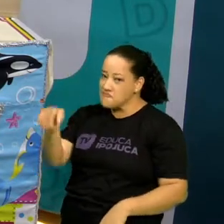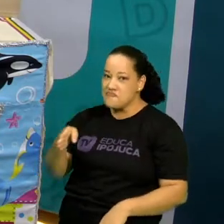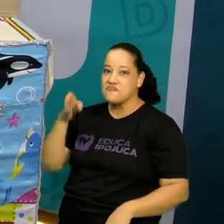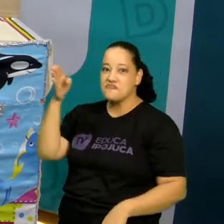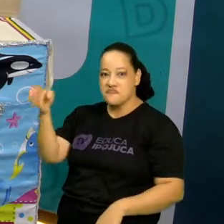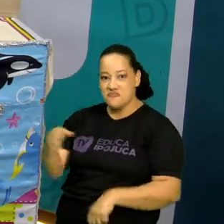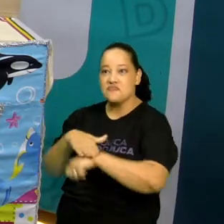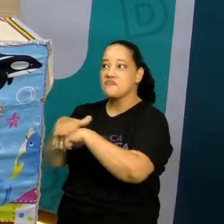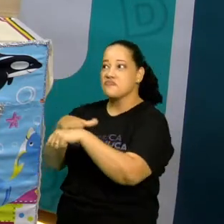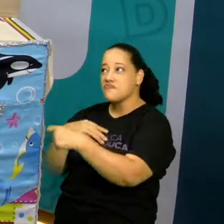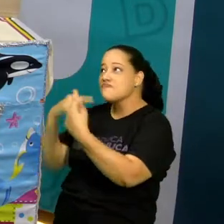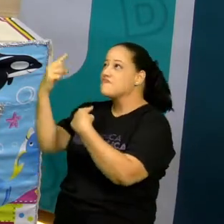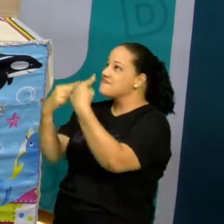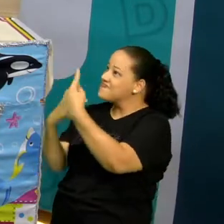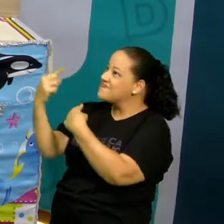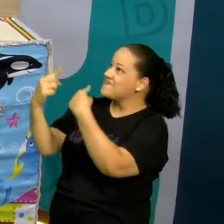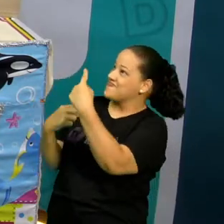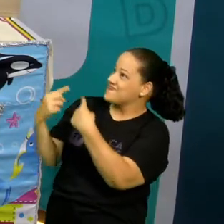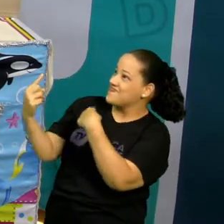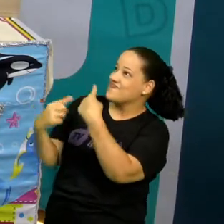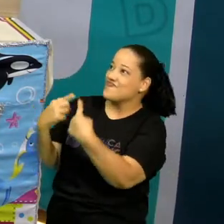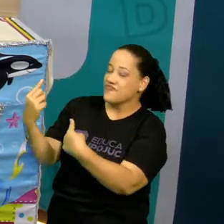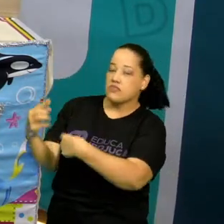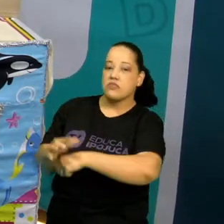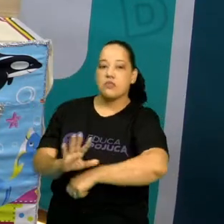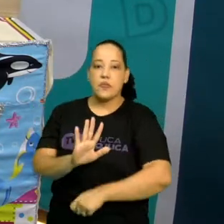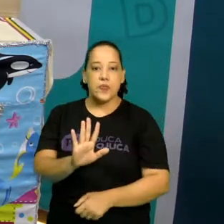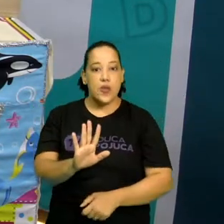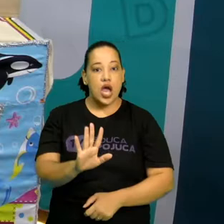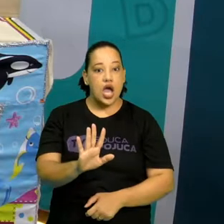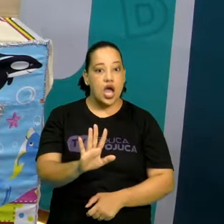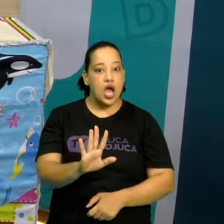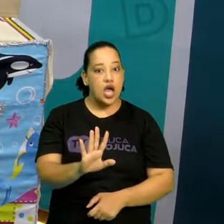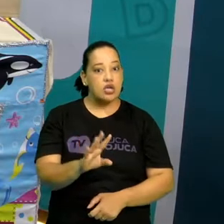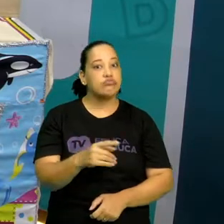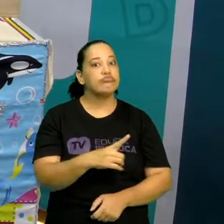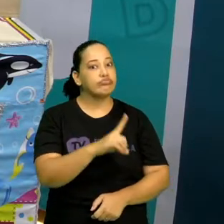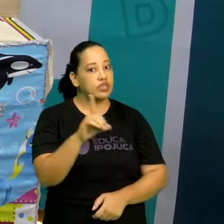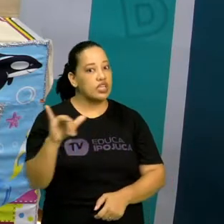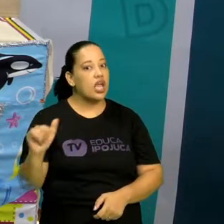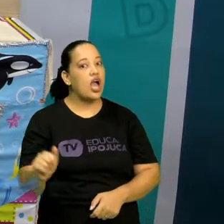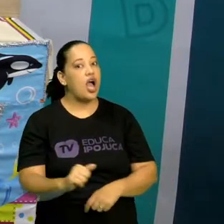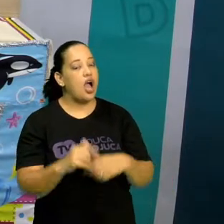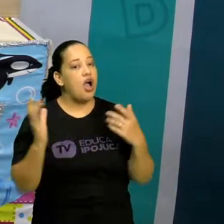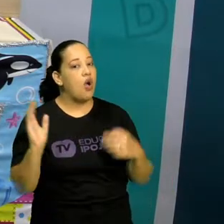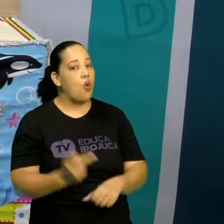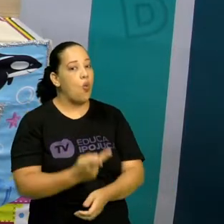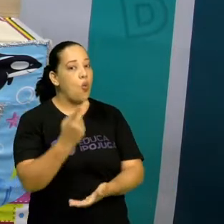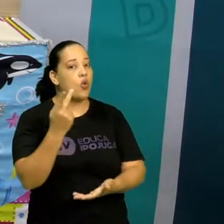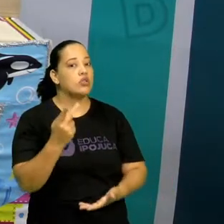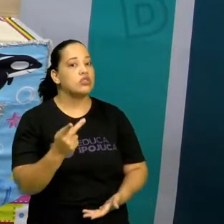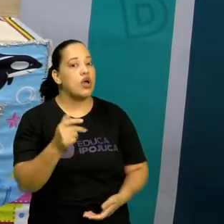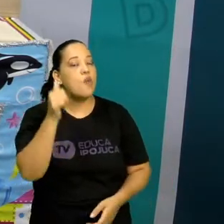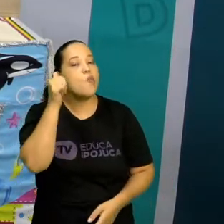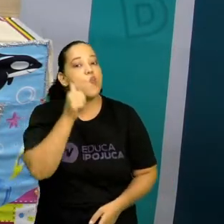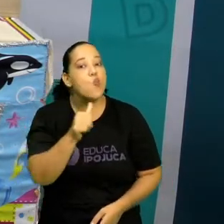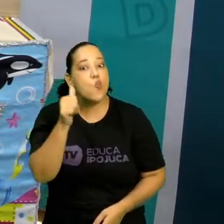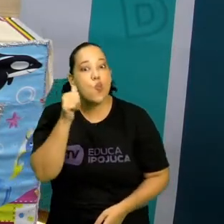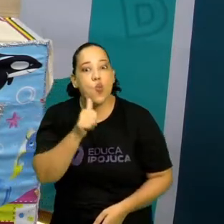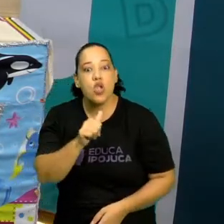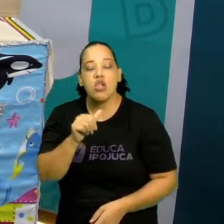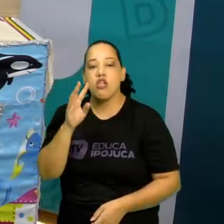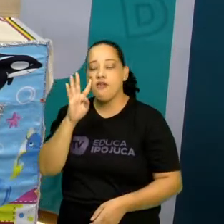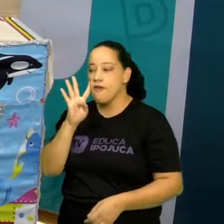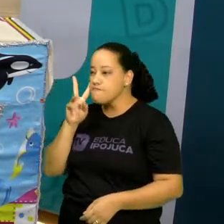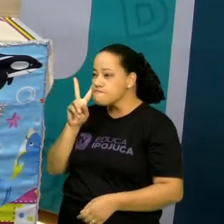conversar com Rapunzel Mas um dia leiturinha a senhora deixe cobriu